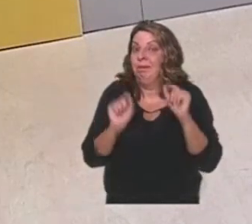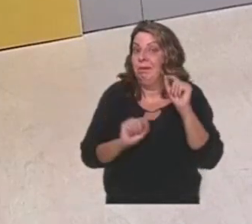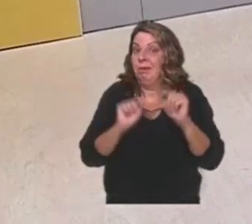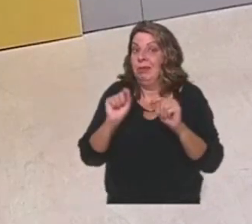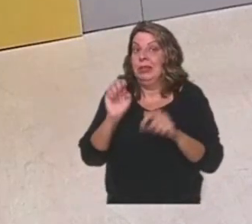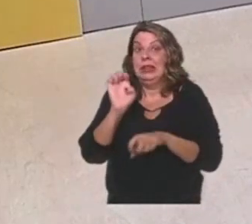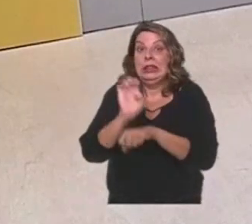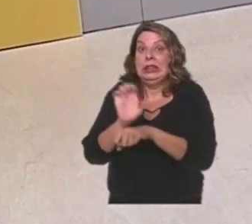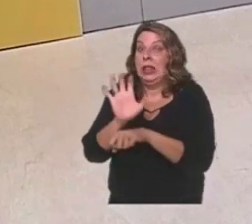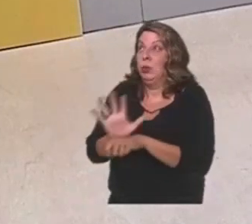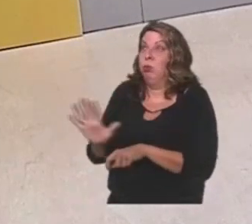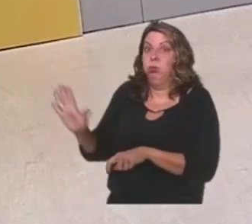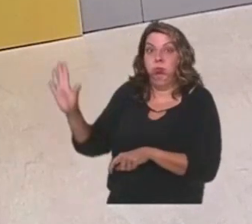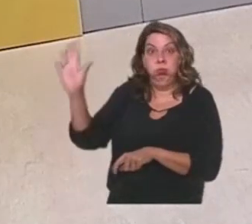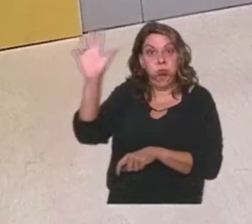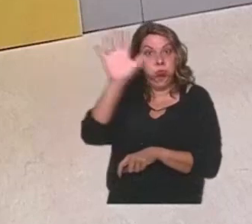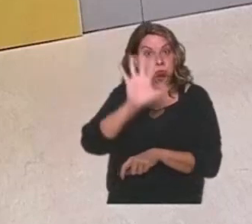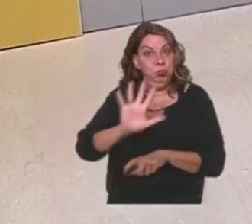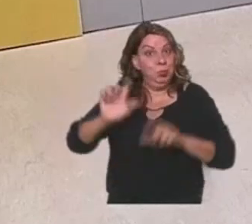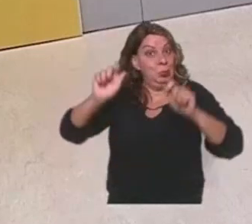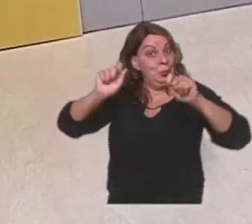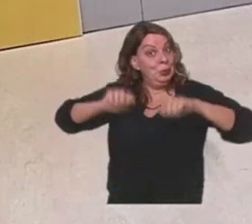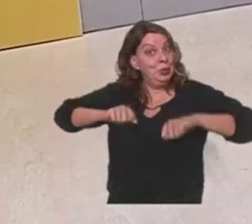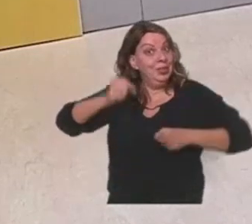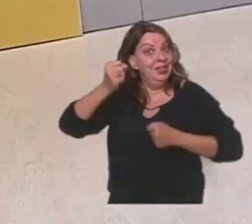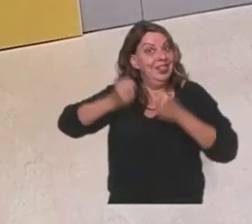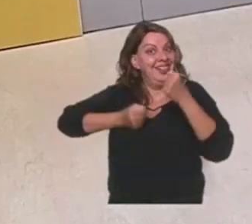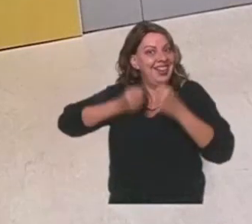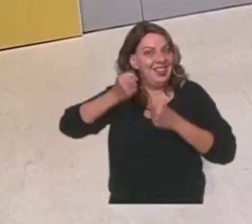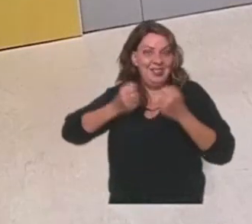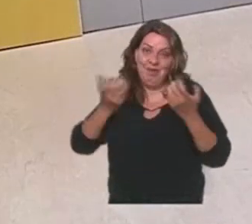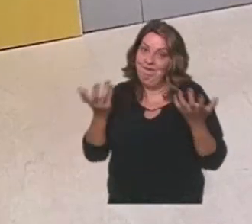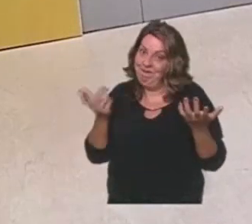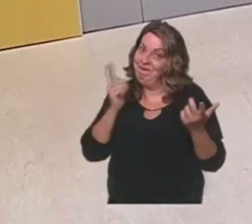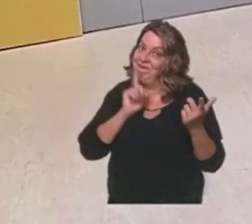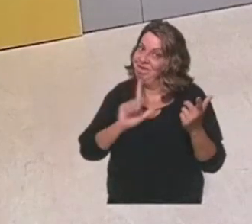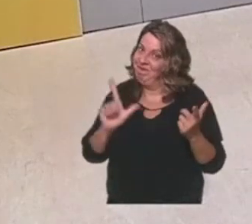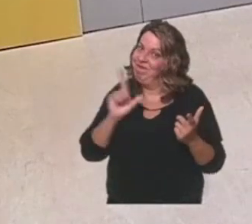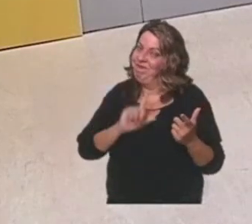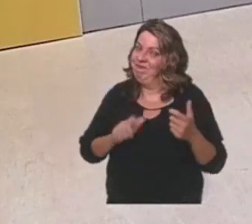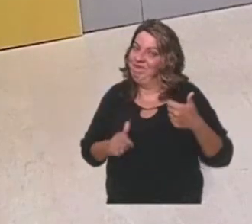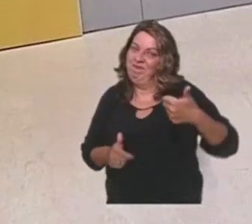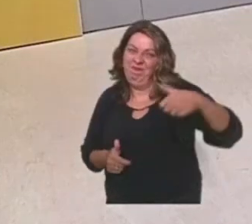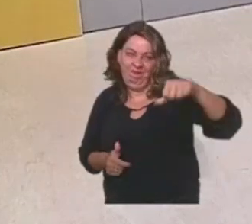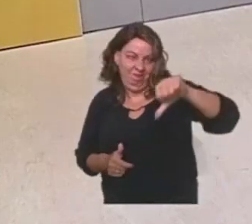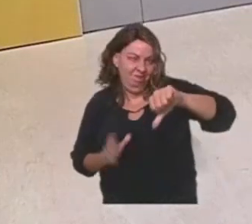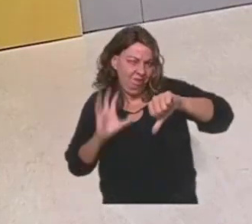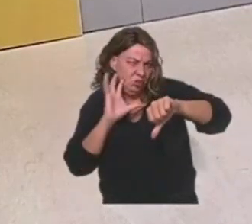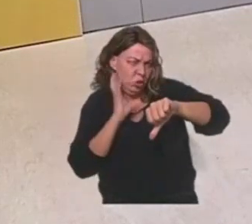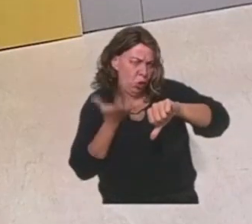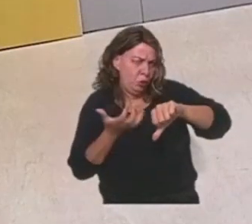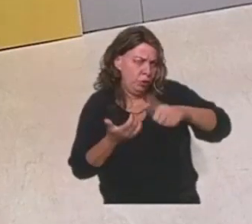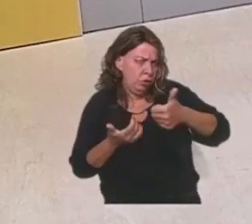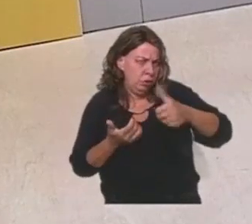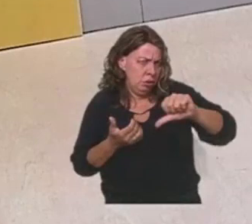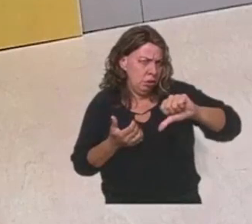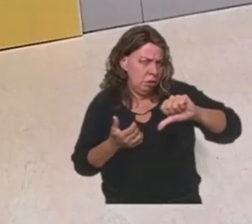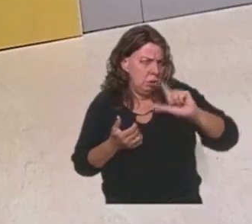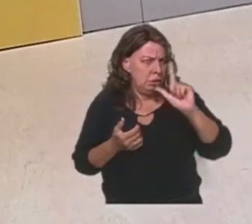todo o estado, acreditou e pode levar um Fiat Mobi Easy a qualquer momento. O 19, decide já que saiu